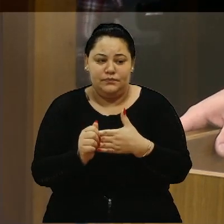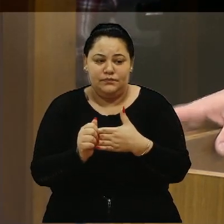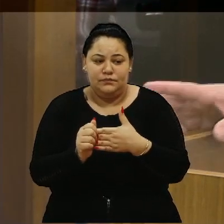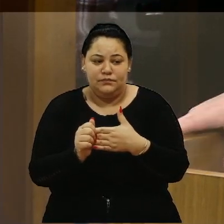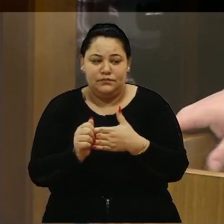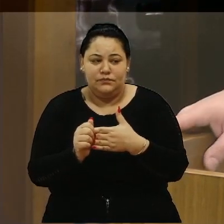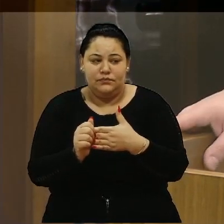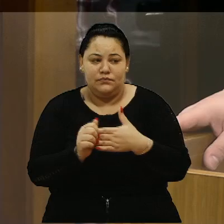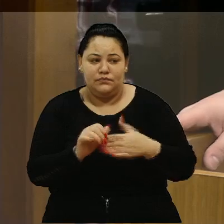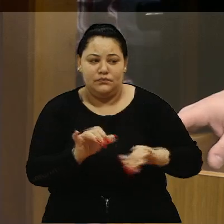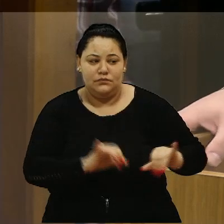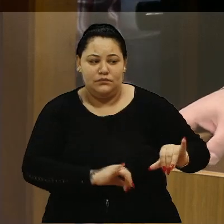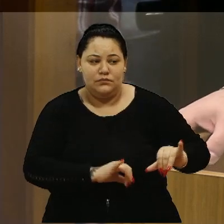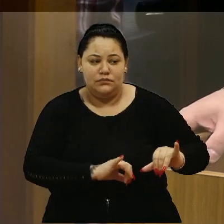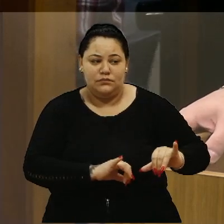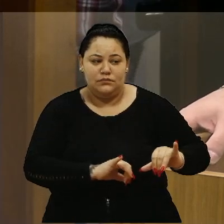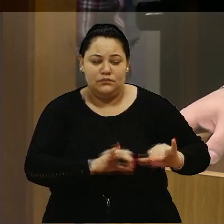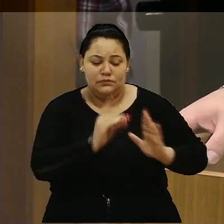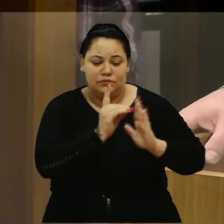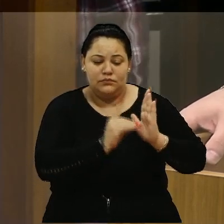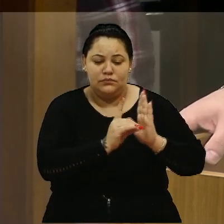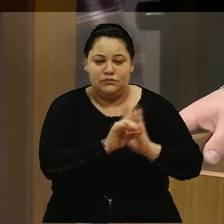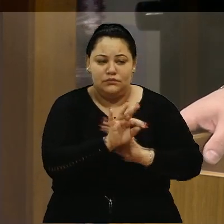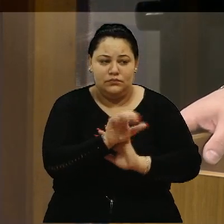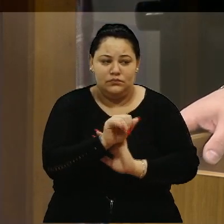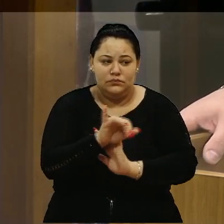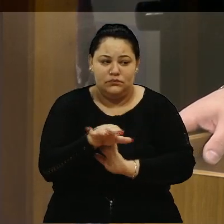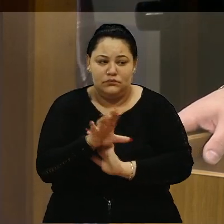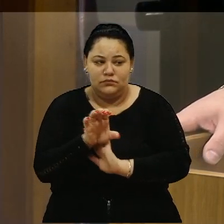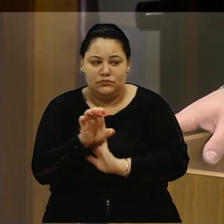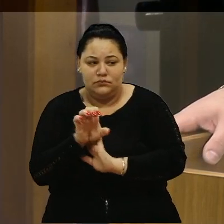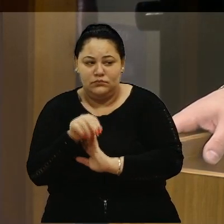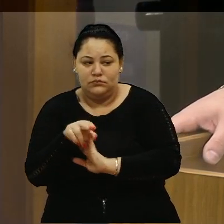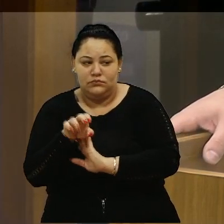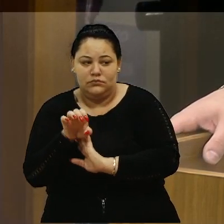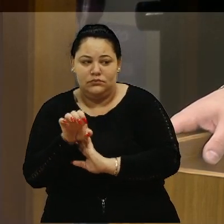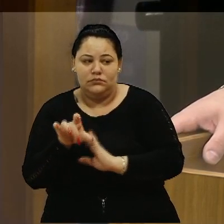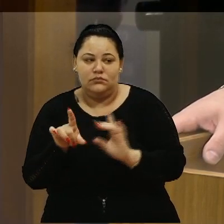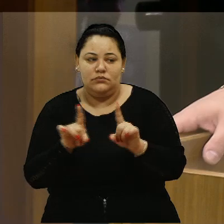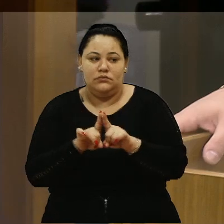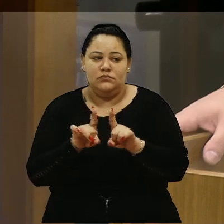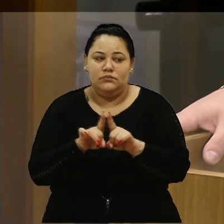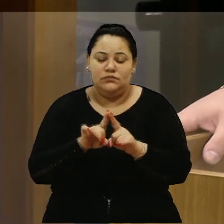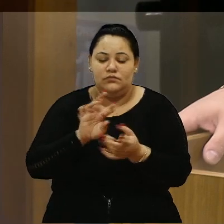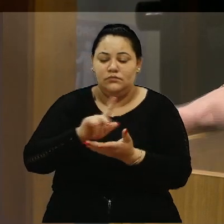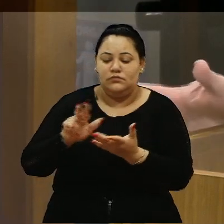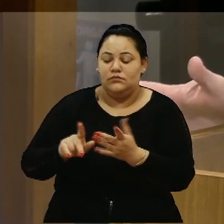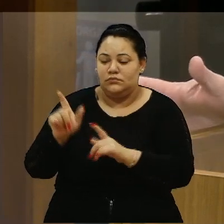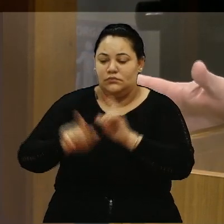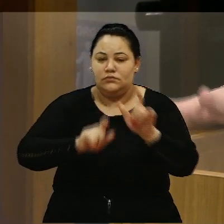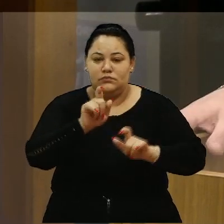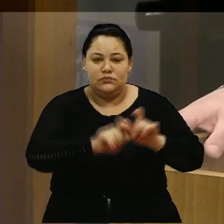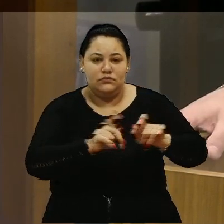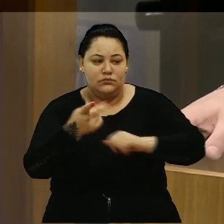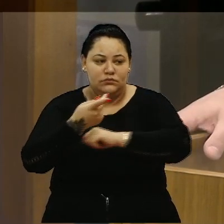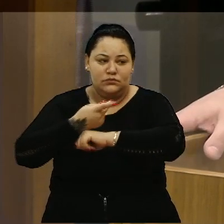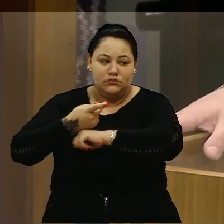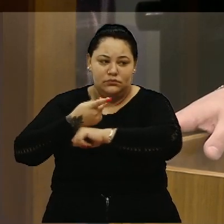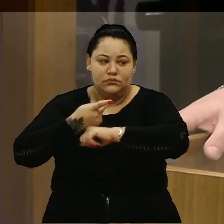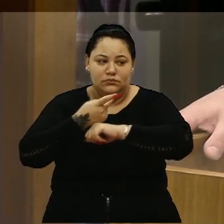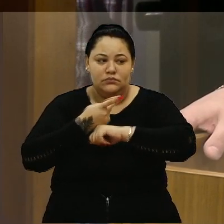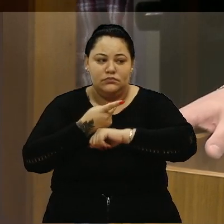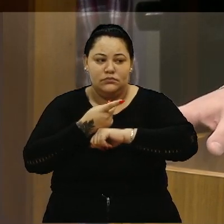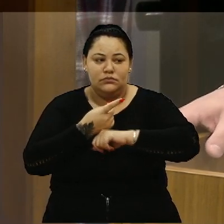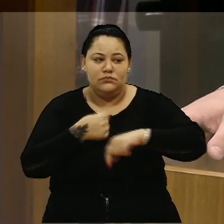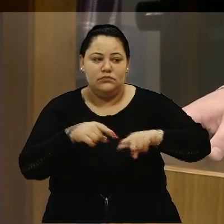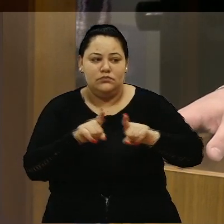decreto Tajani, do governo da Itália, e diversas pessoas me procuraram, não somente de Caxias do